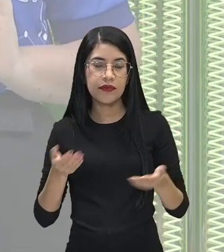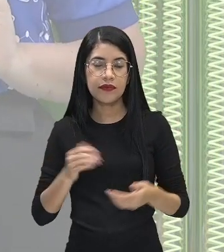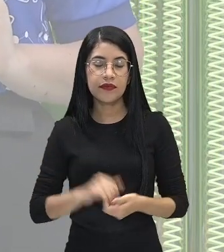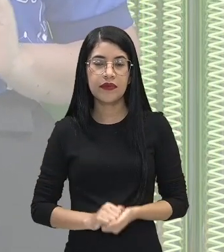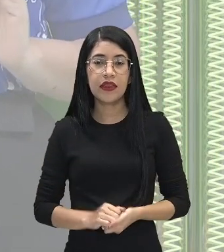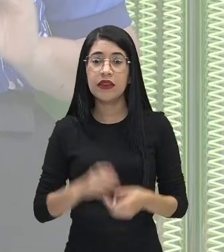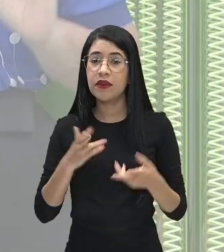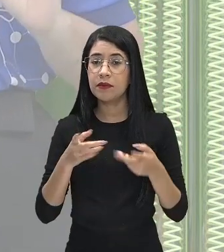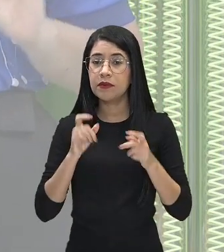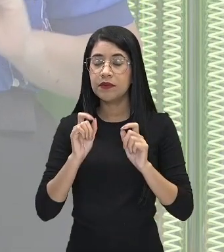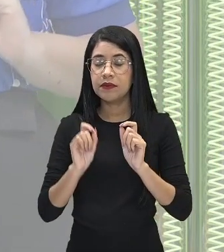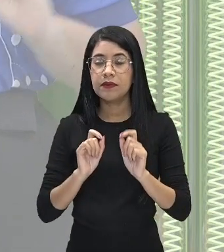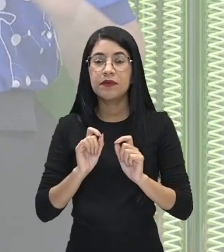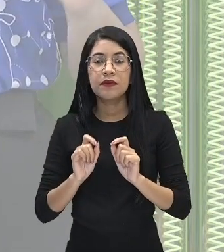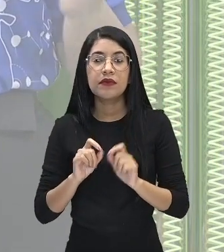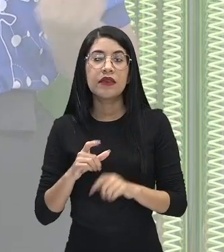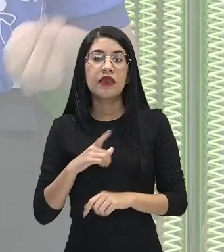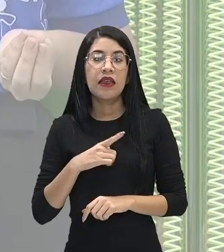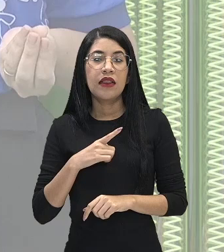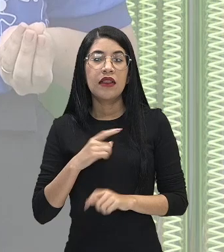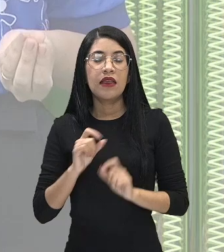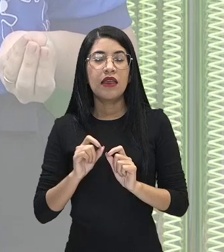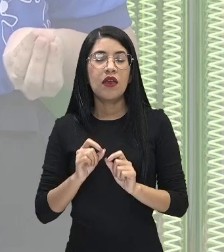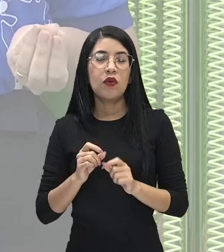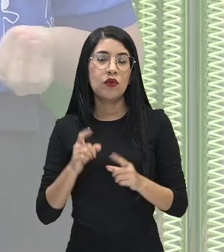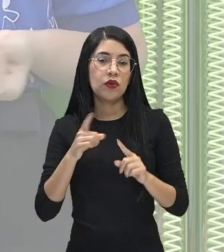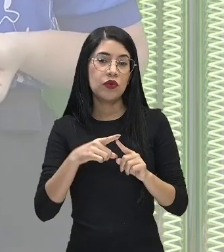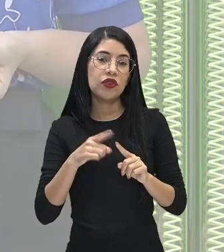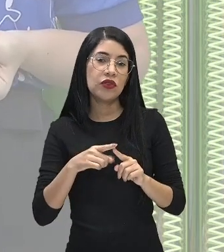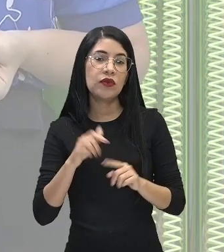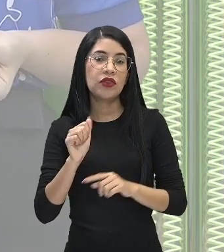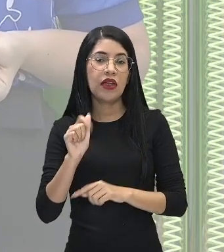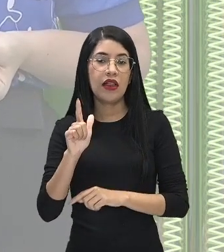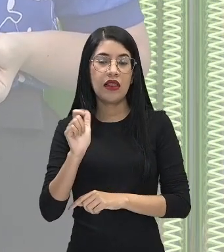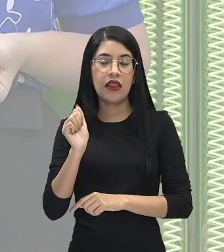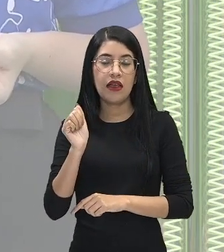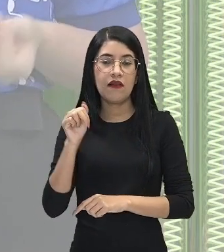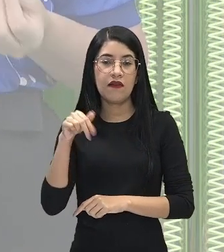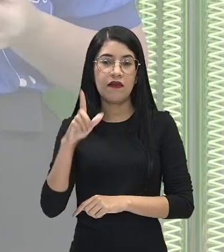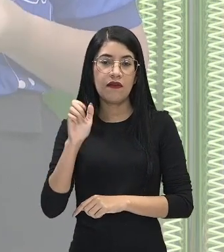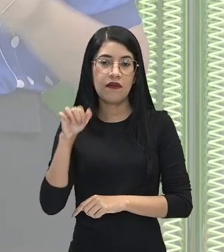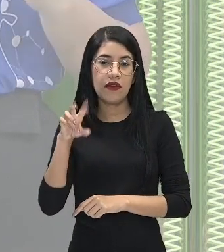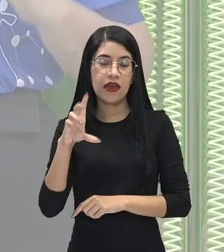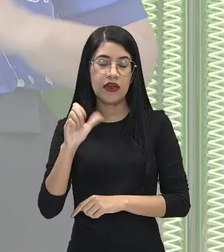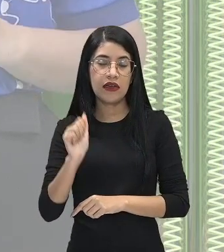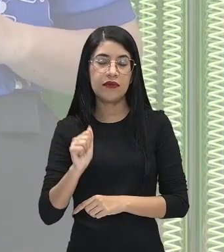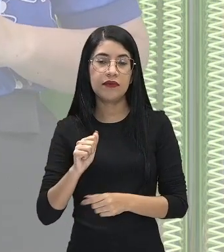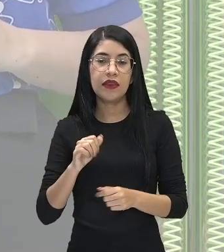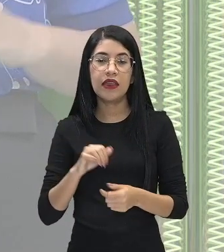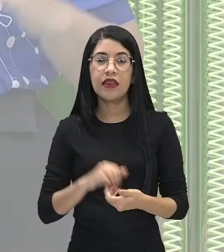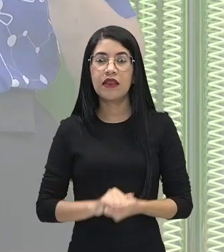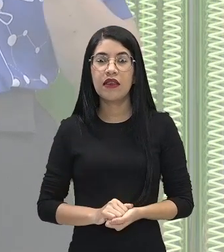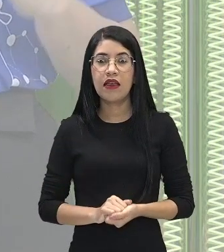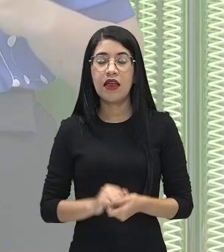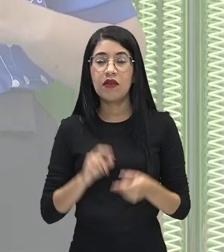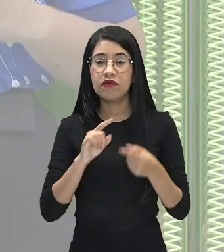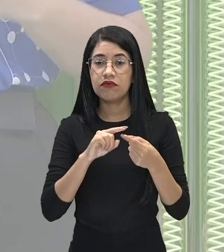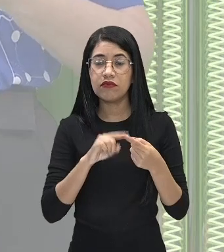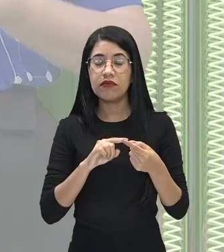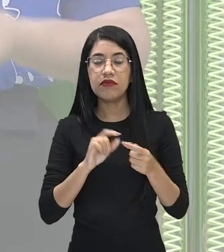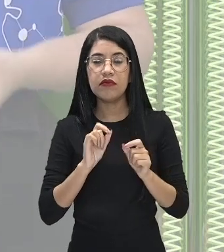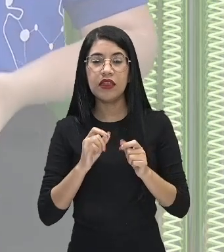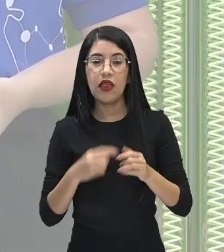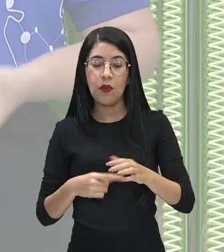você percebe aí, né, que isso é uma espécie de alavanca do tipo interfixa, porque aquele ponto de apoio, aquele